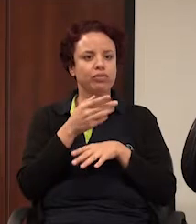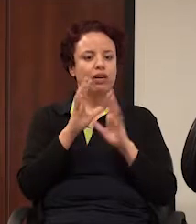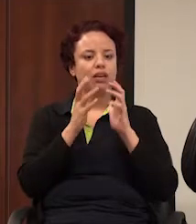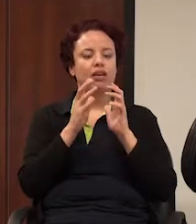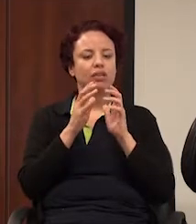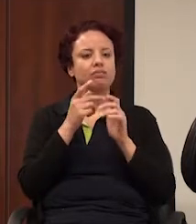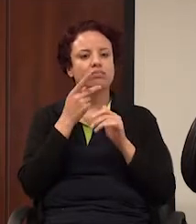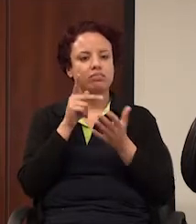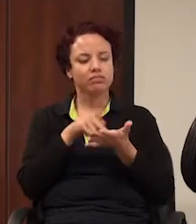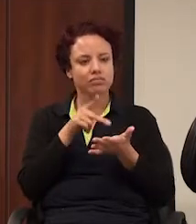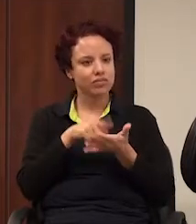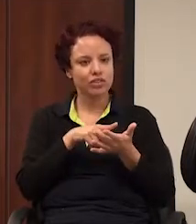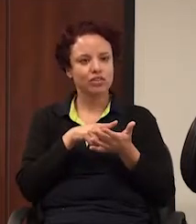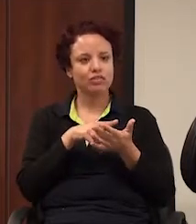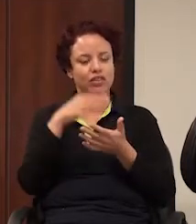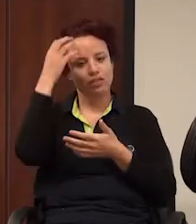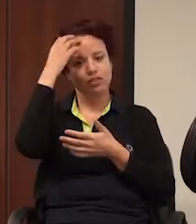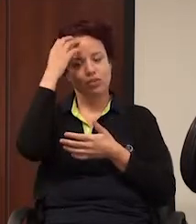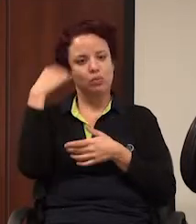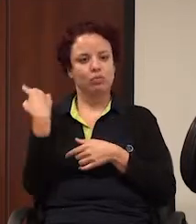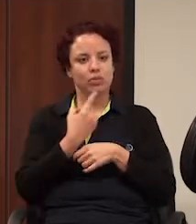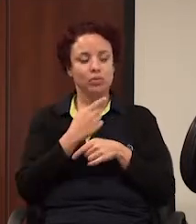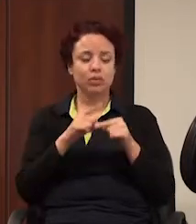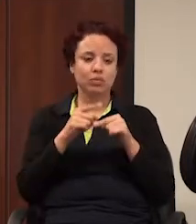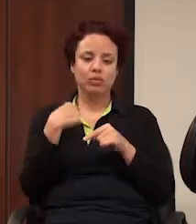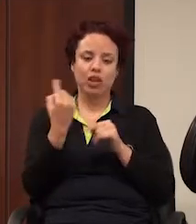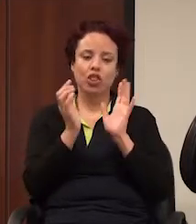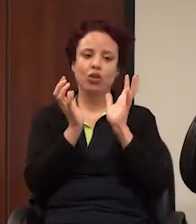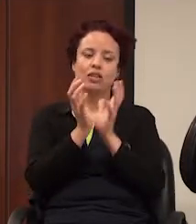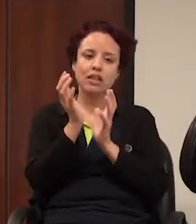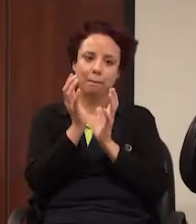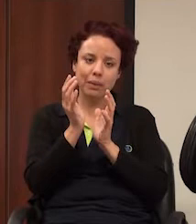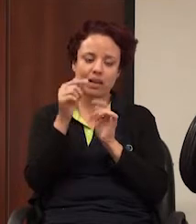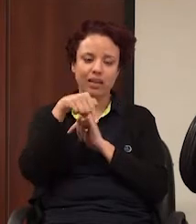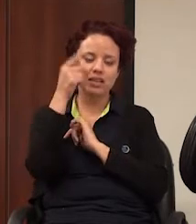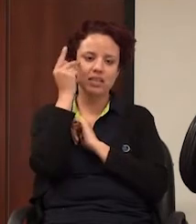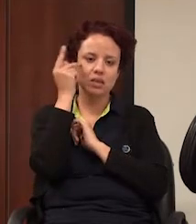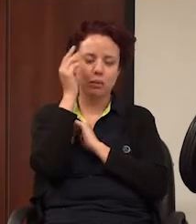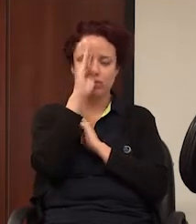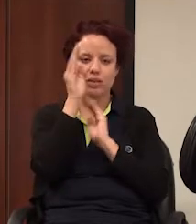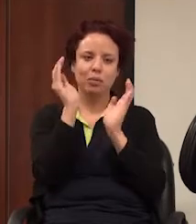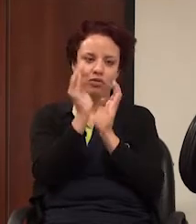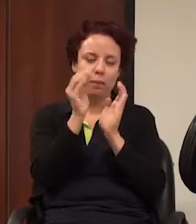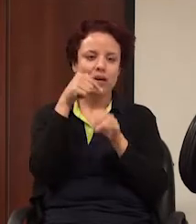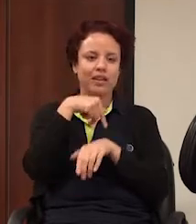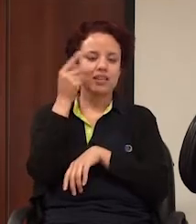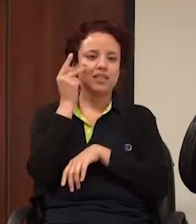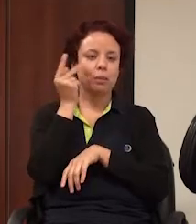contra o próprio gol, né, porque, inclusive, a pai, nessa época, a pai de São Paulo especificamente,